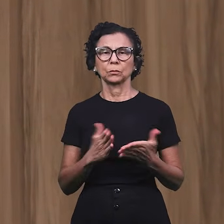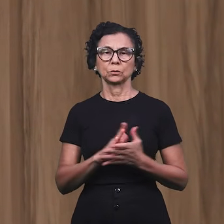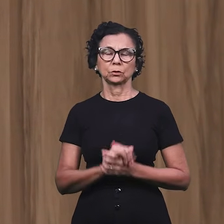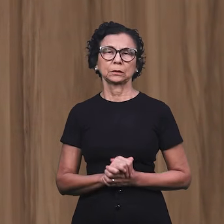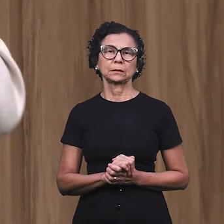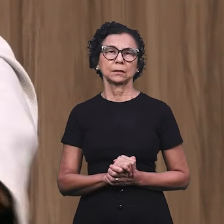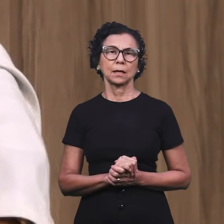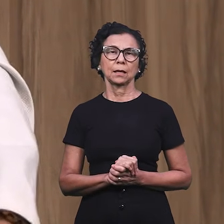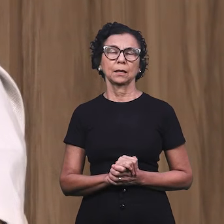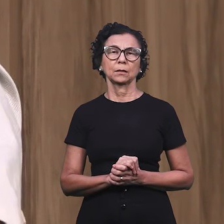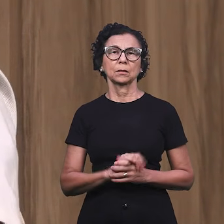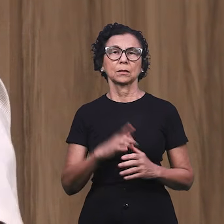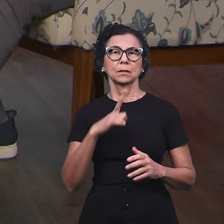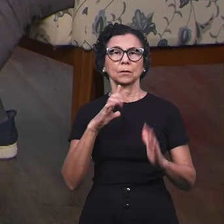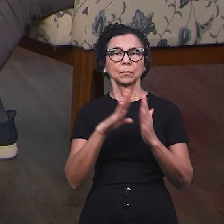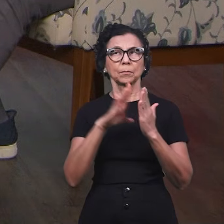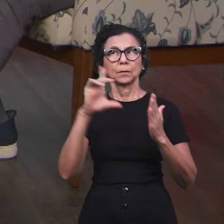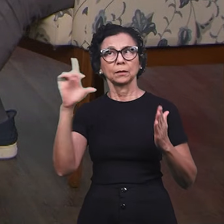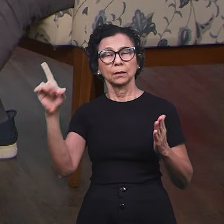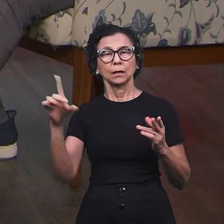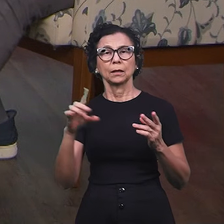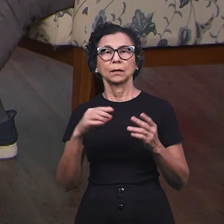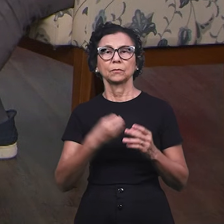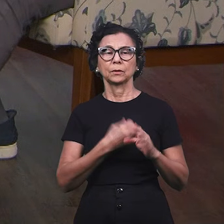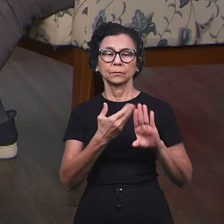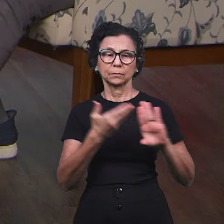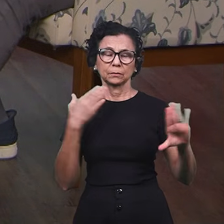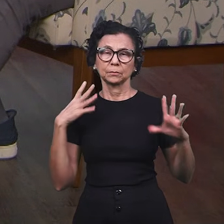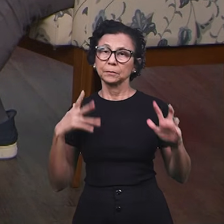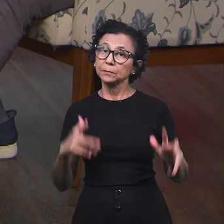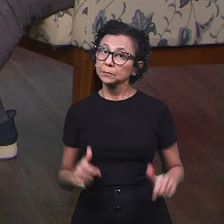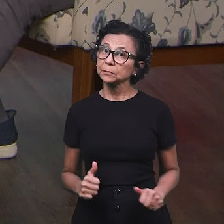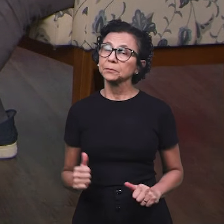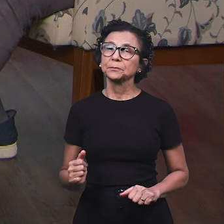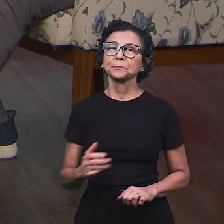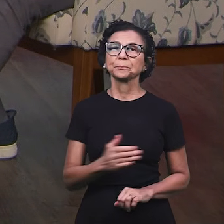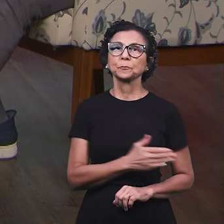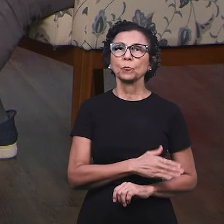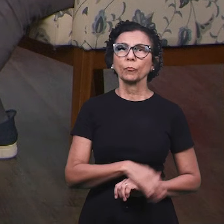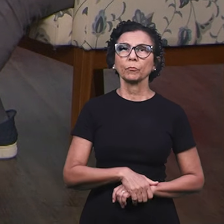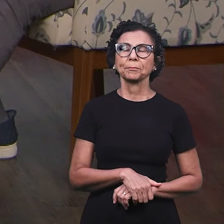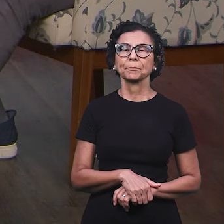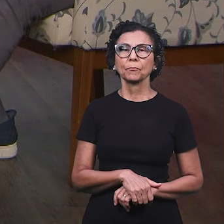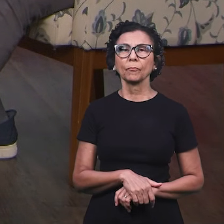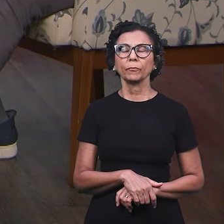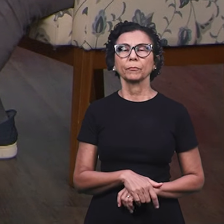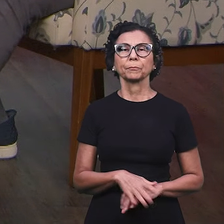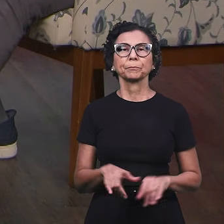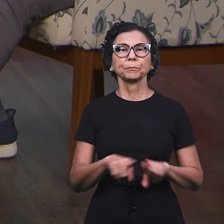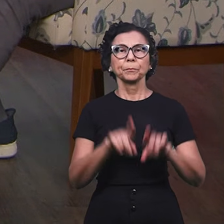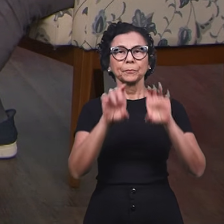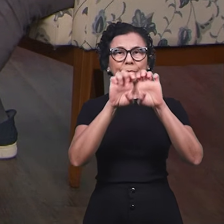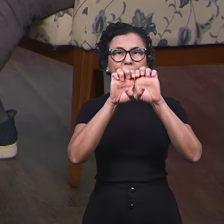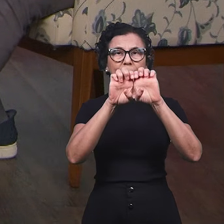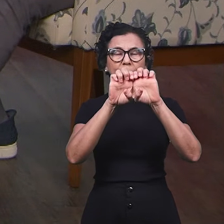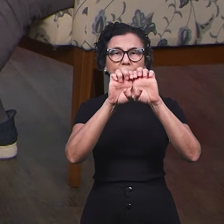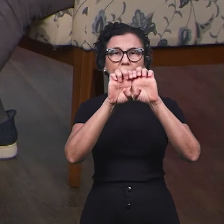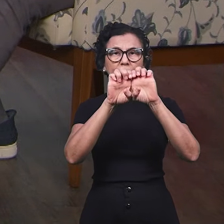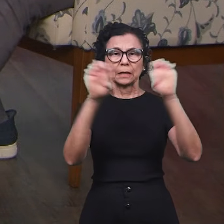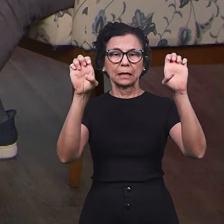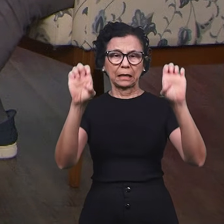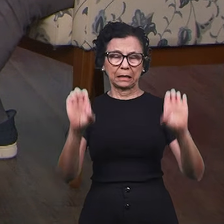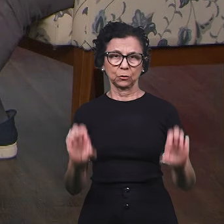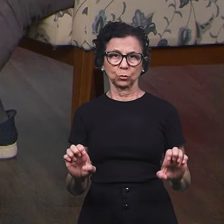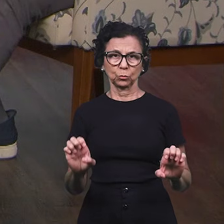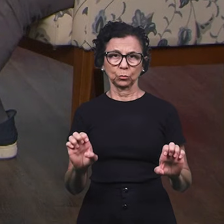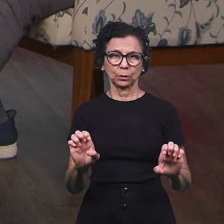tudo isso que o Júnior falou. As estruturas, né? Aí, o pastor Júlio falou aqui, as estruturas, a oração, a palavra, e